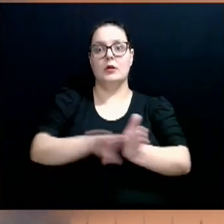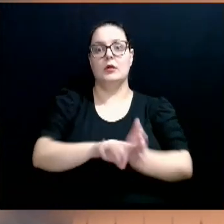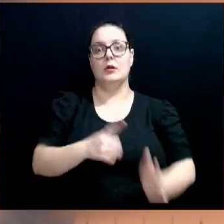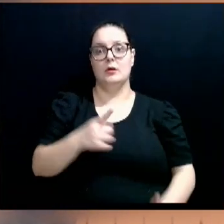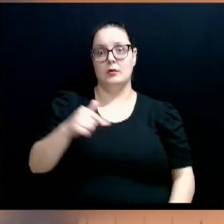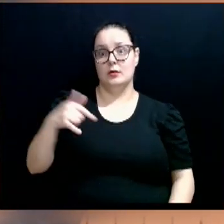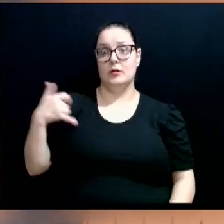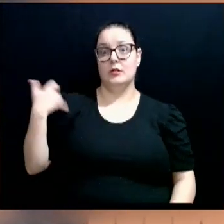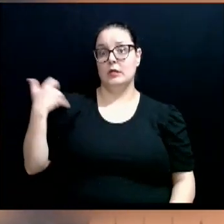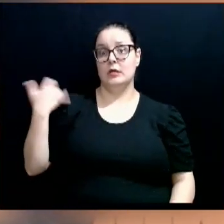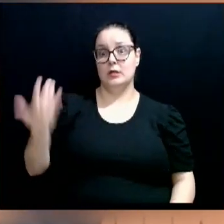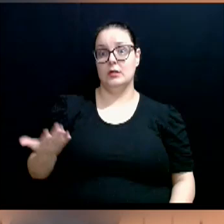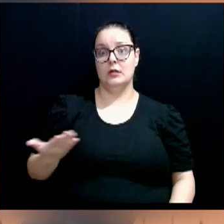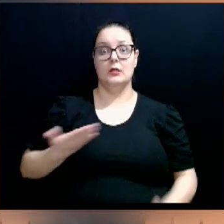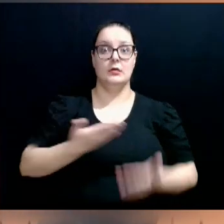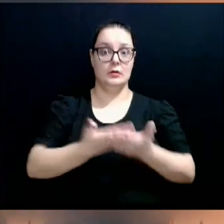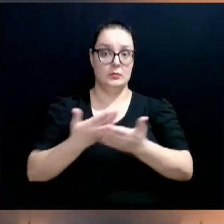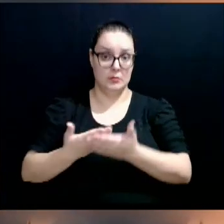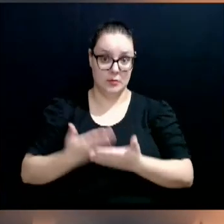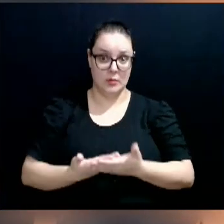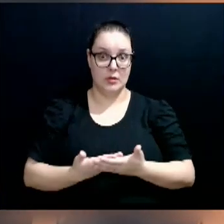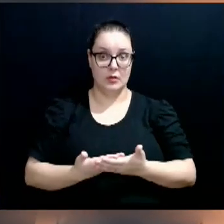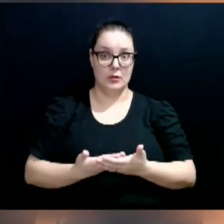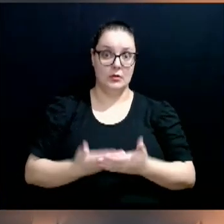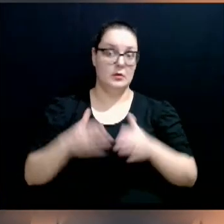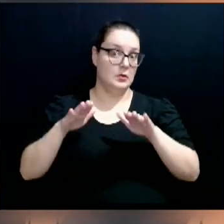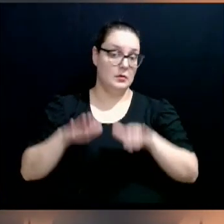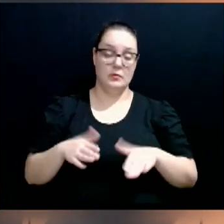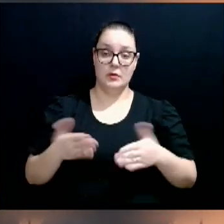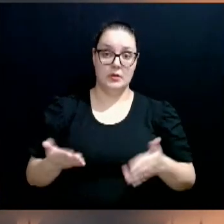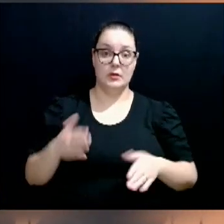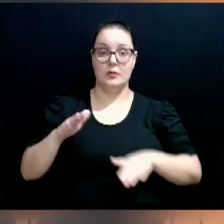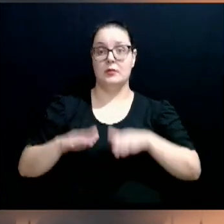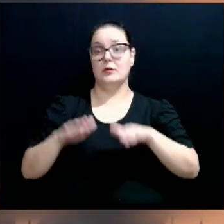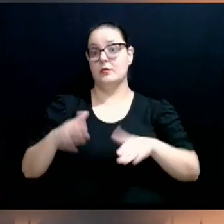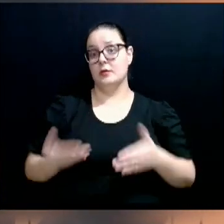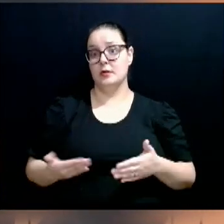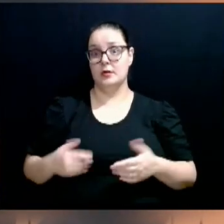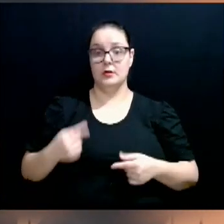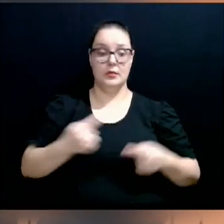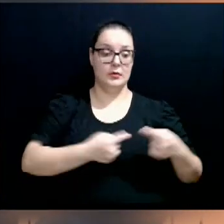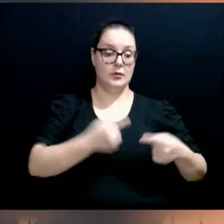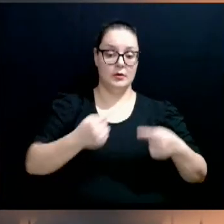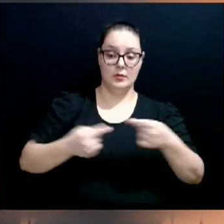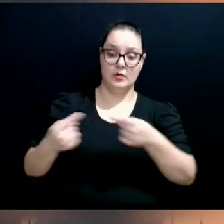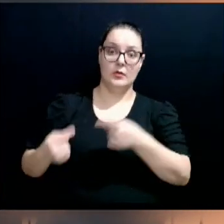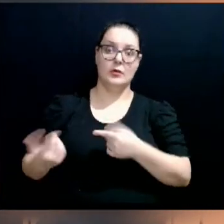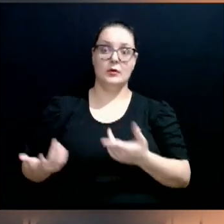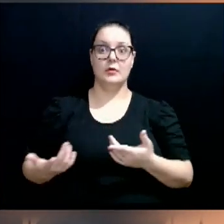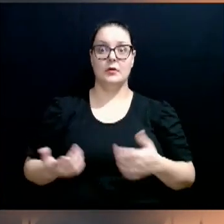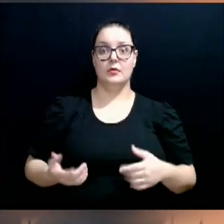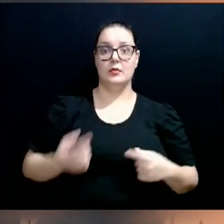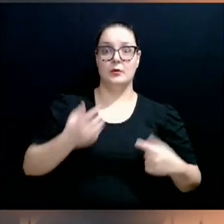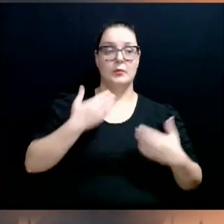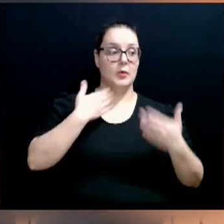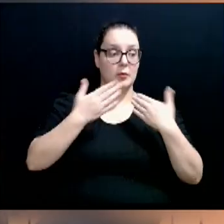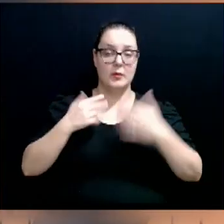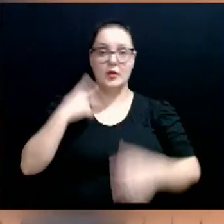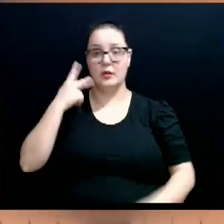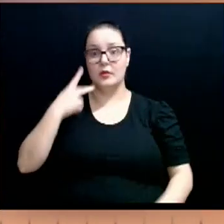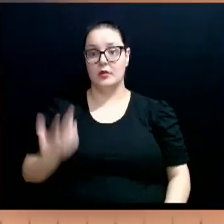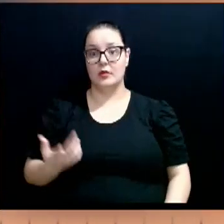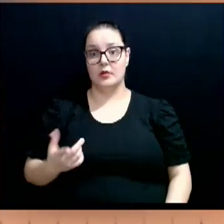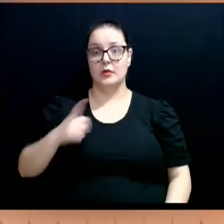para estudar. E muitas vezes, nos debates, nas discussões políticas, tinha candidato que falava